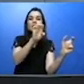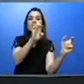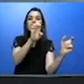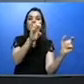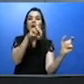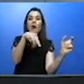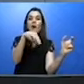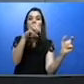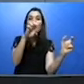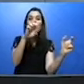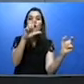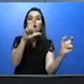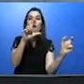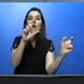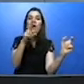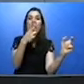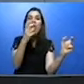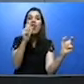significa algo